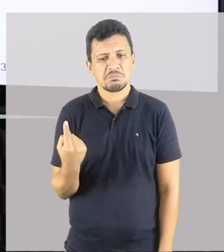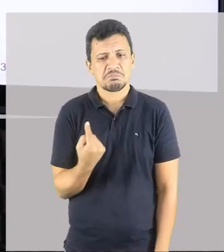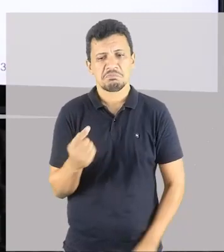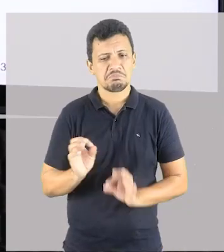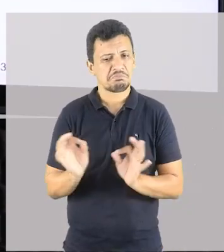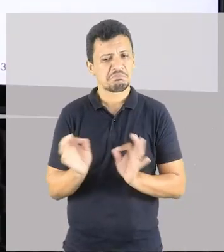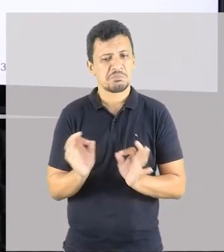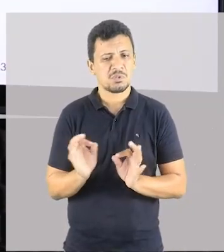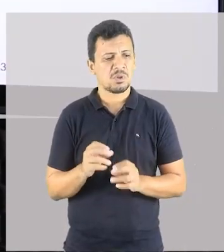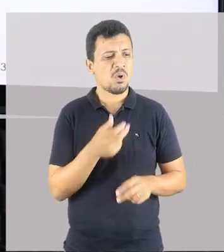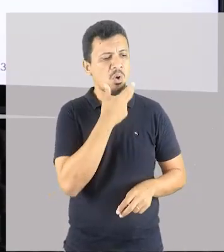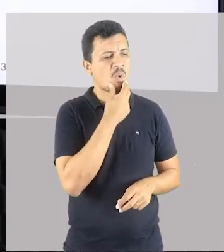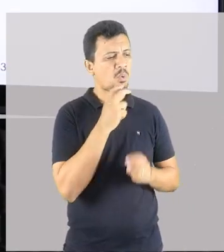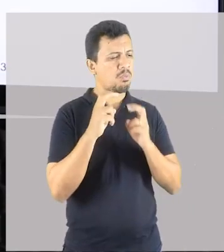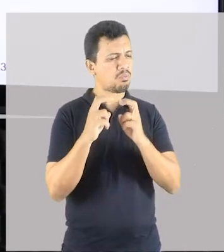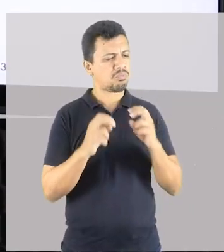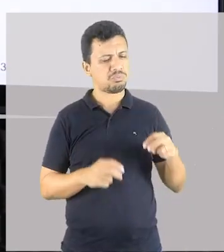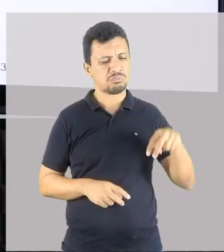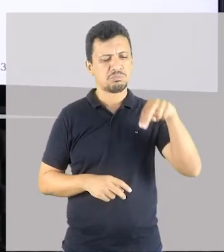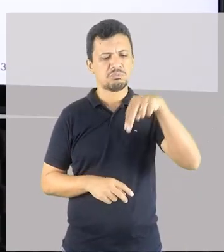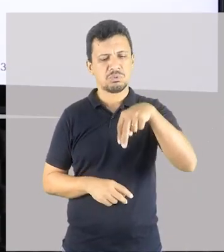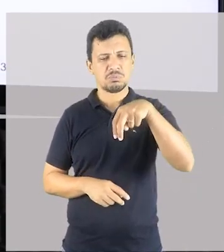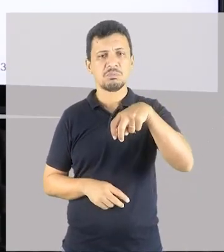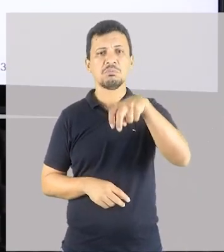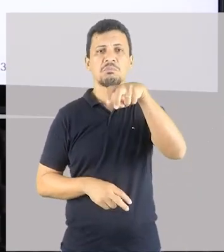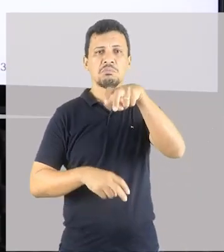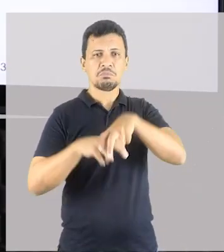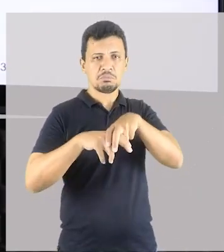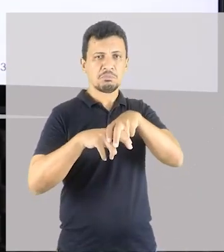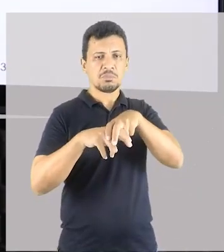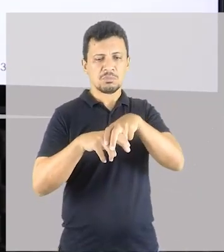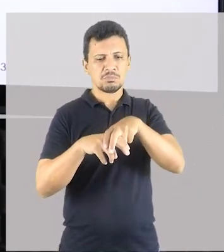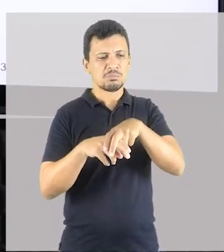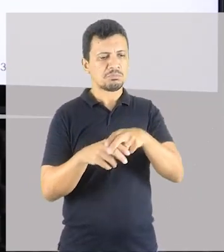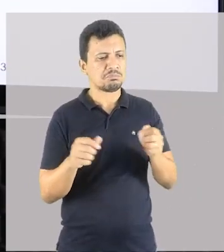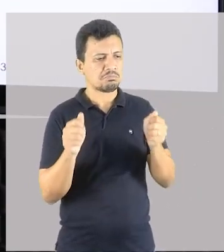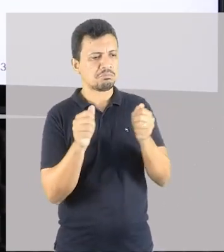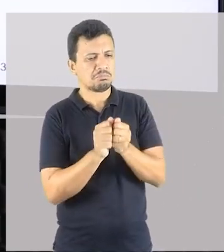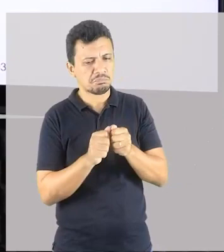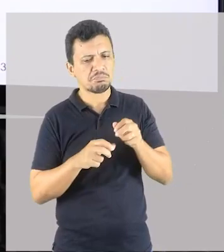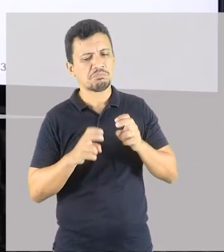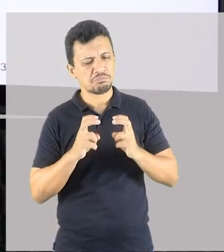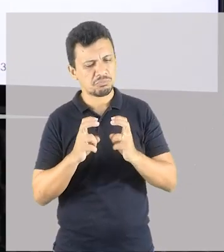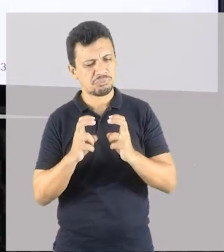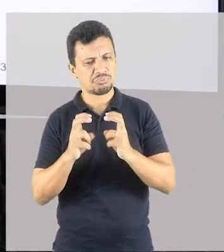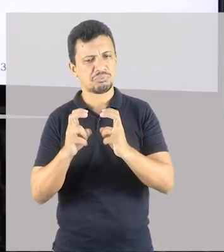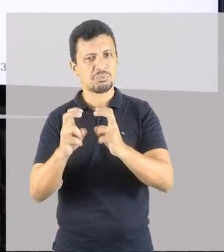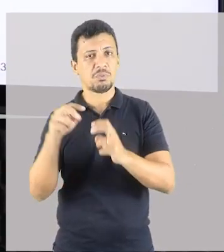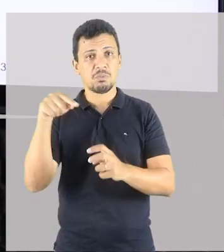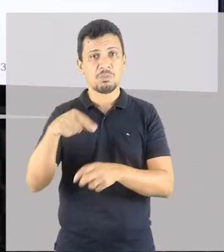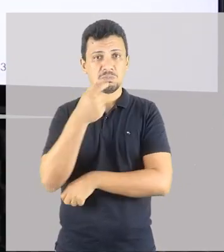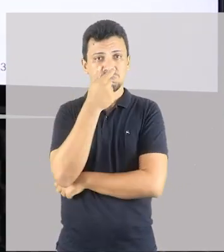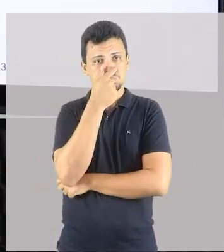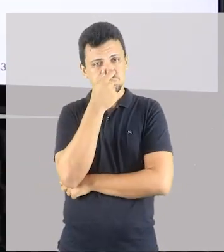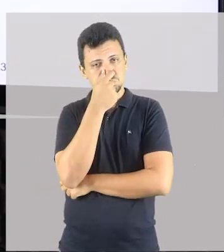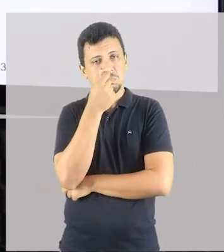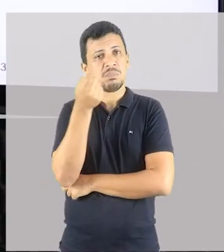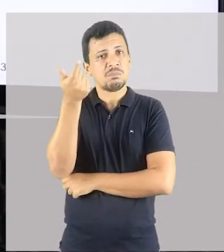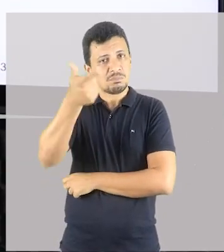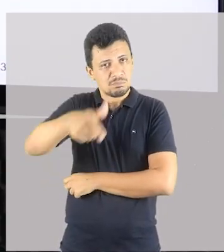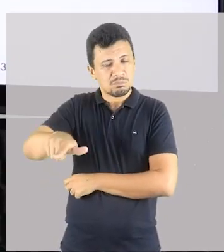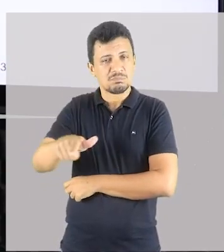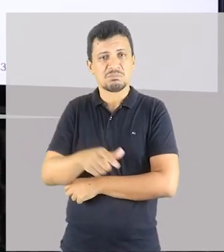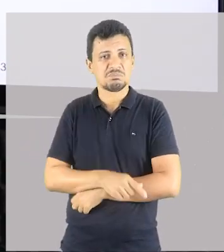sem. Depois sobe um homem, no banco sentou. Companheiro vou. O bonde está cheio. De novo,